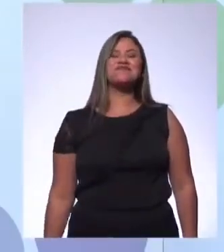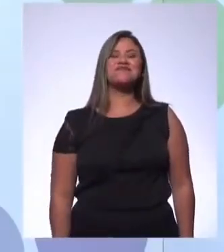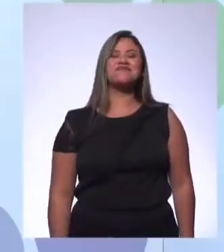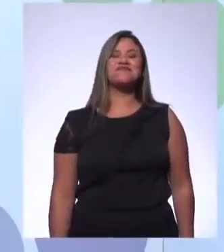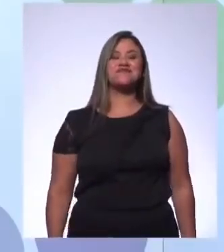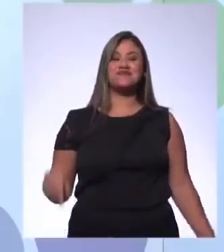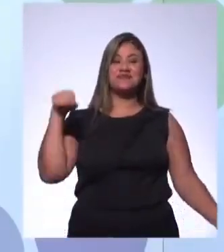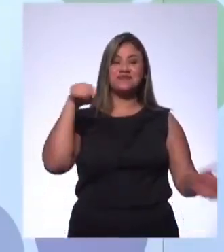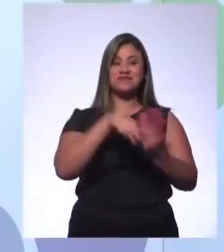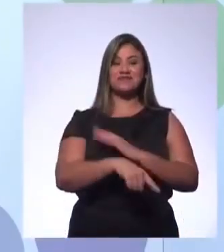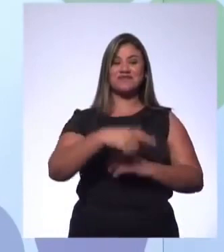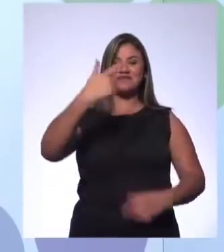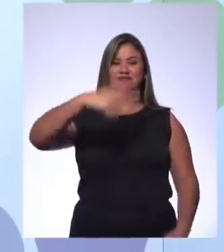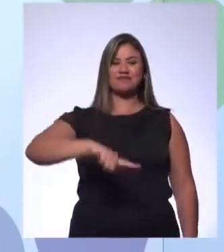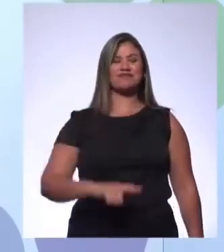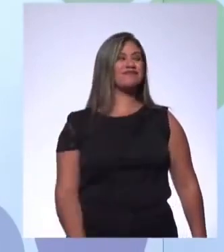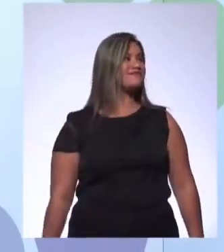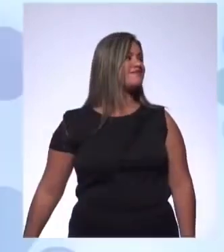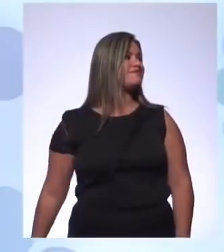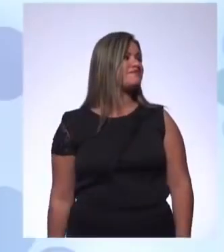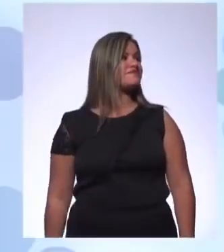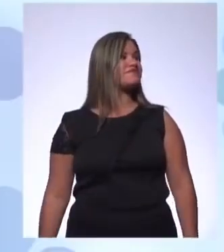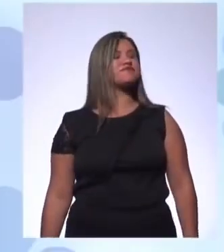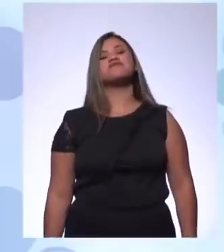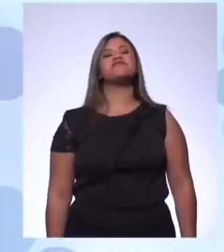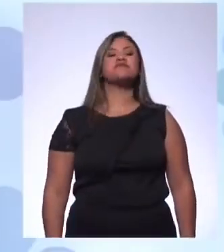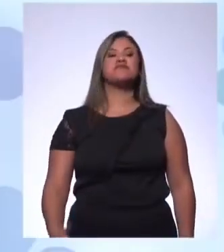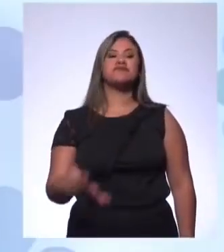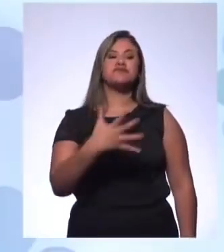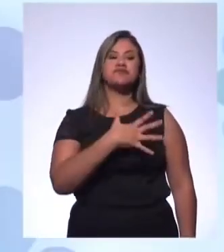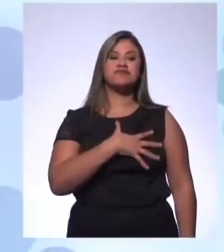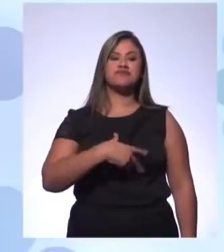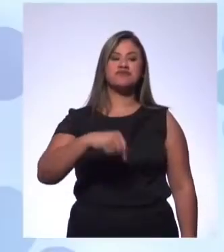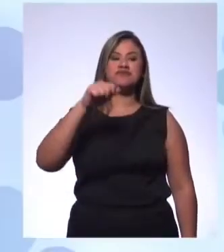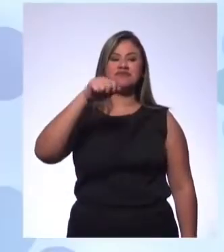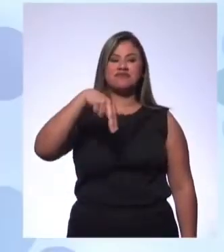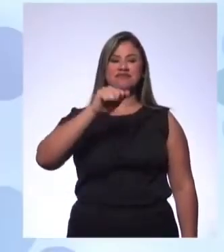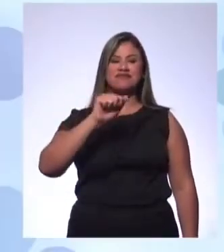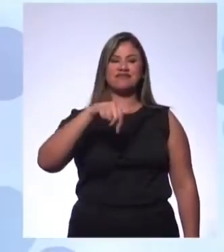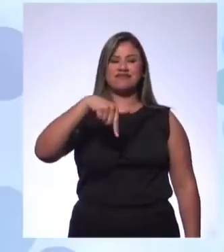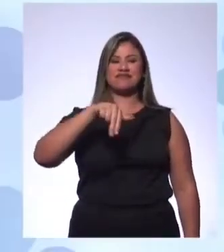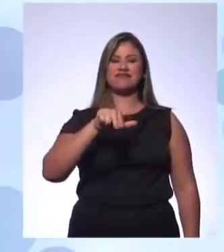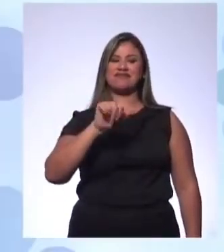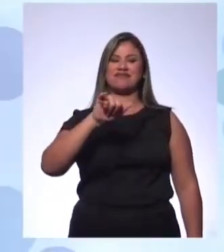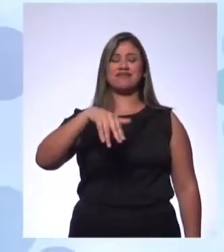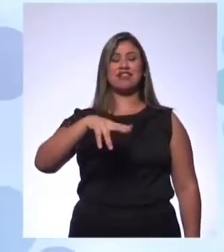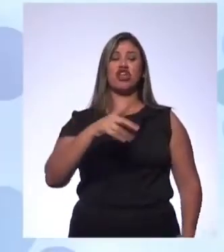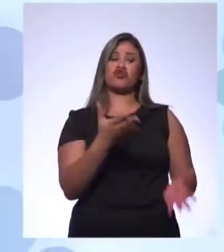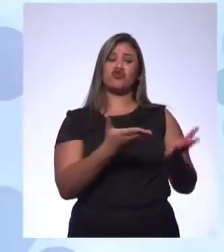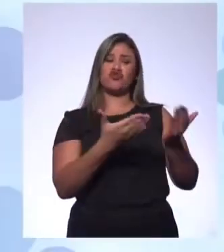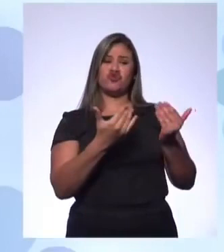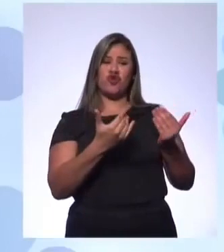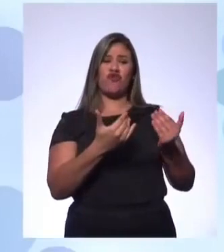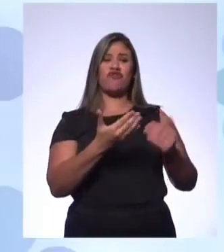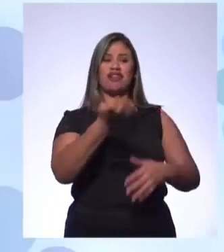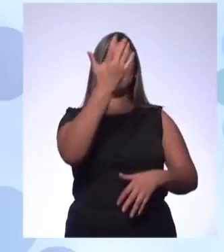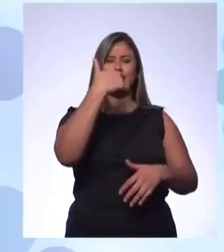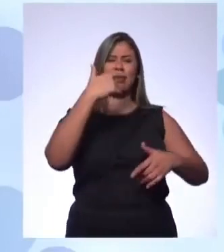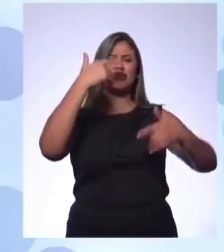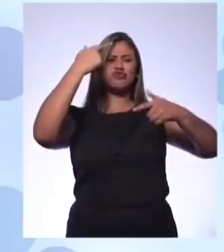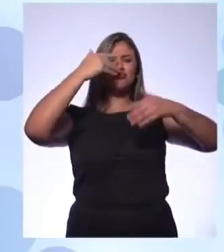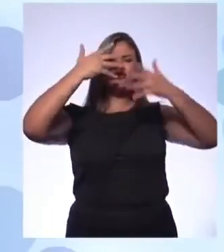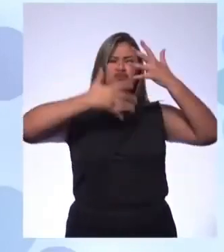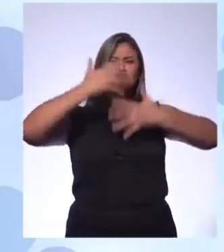Próxima pergunta, professora. Ah. Esse aqui, olha. Filho de Anakin, um rapaz jovem que tem diversas dúvidas